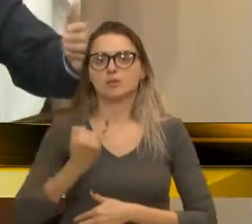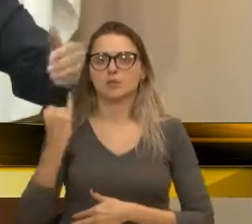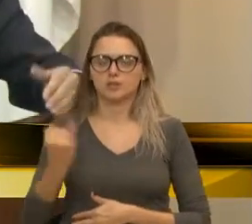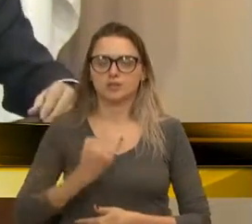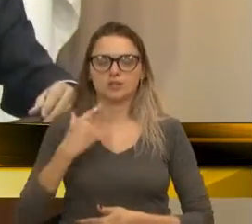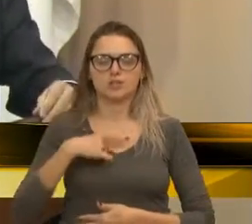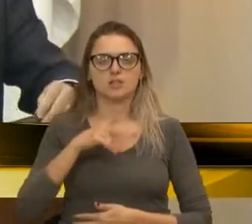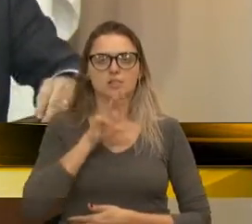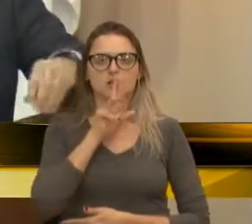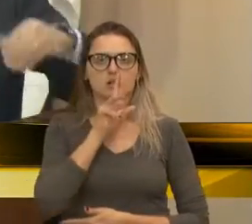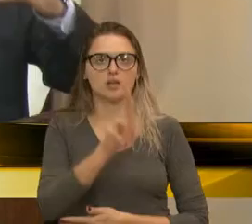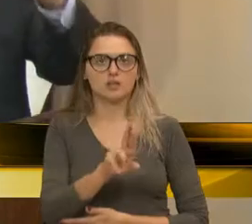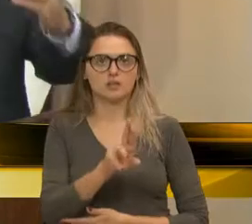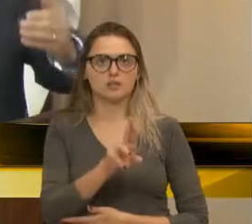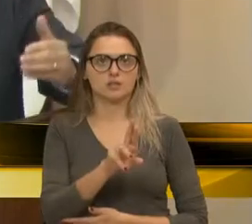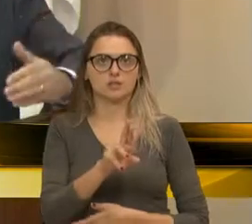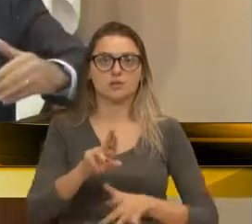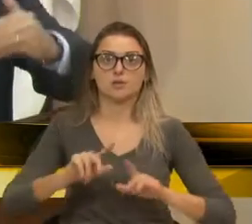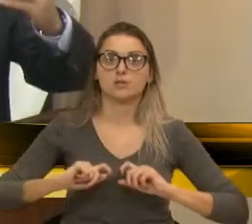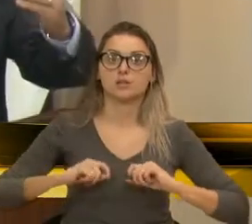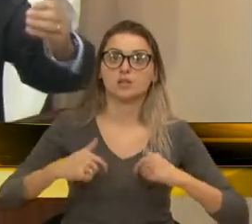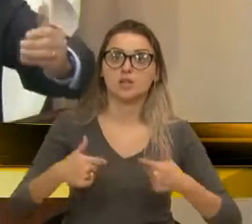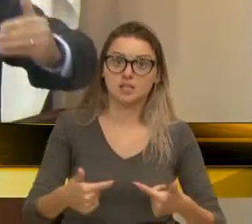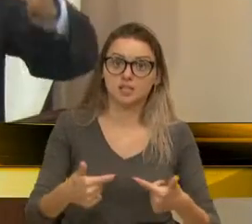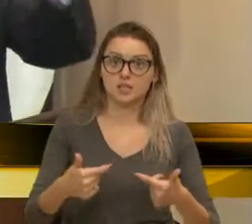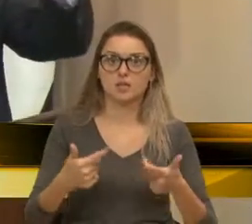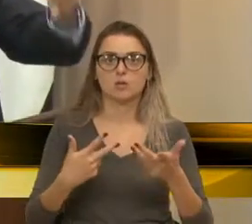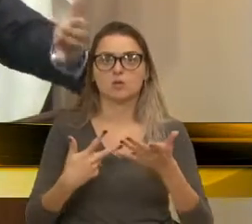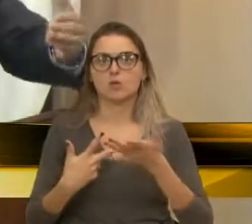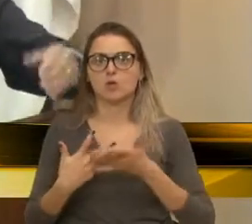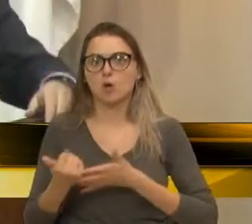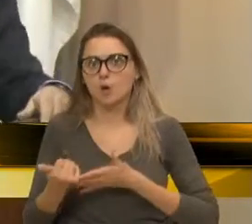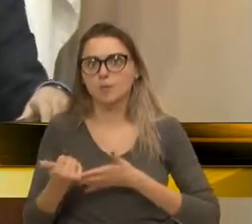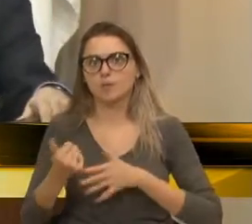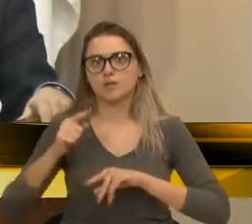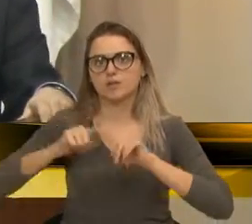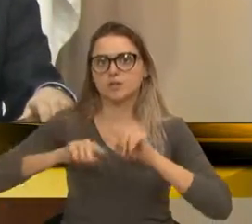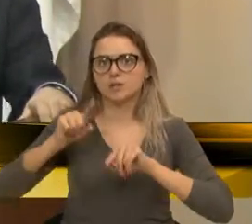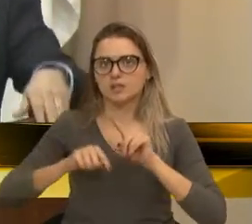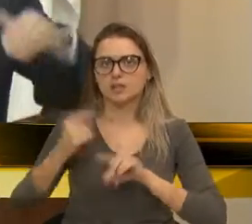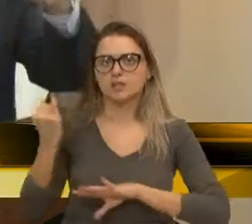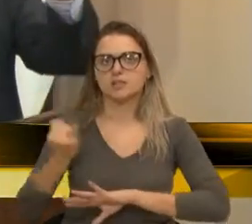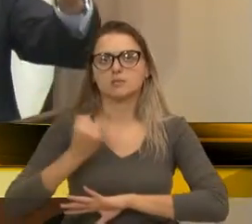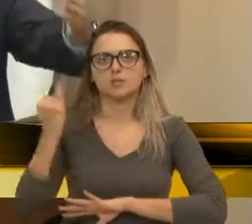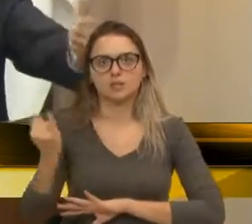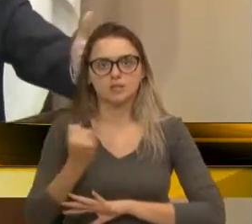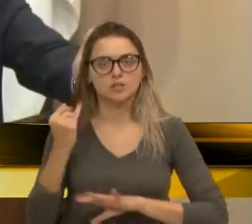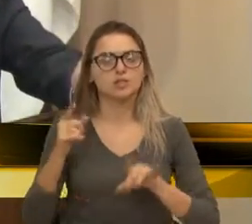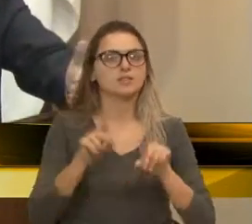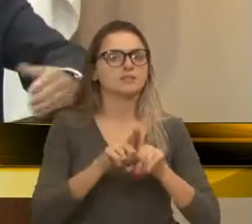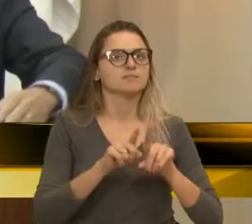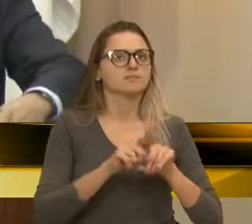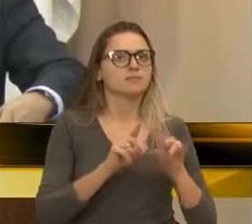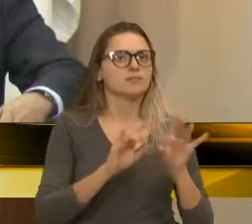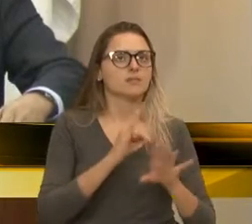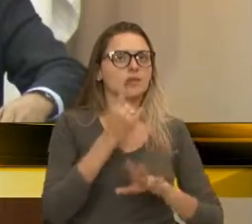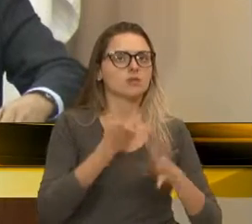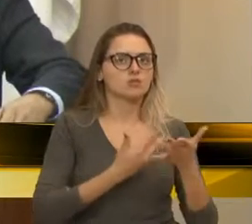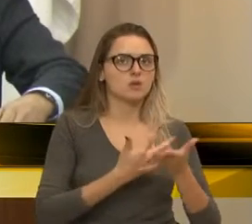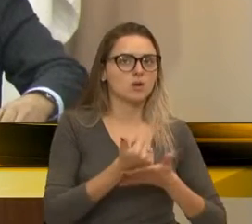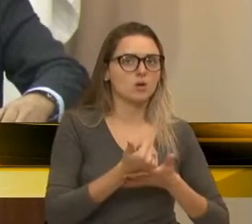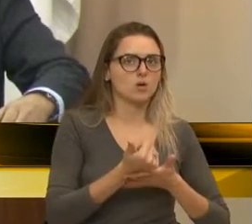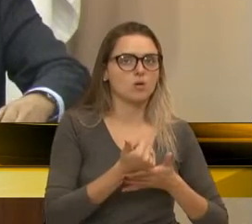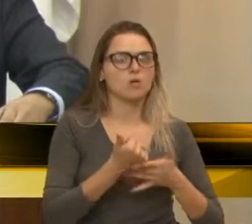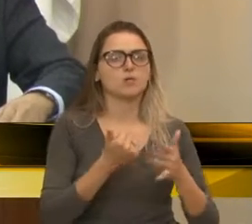resultaram em ações e equipamentos de vanguarda. Leia-se por último agora o nosso